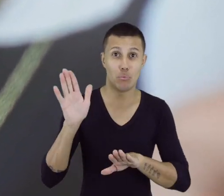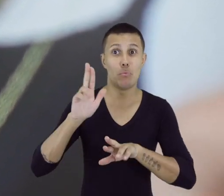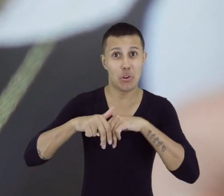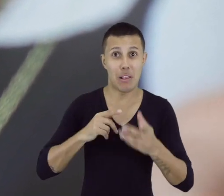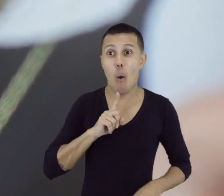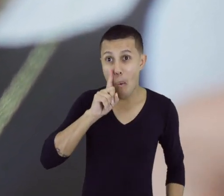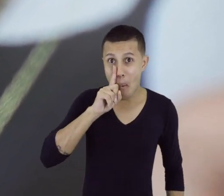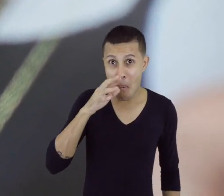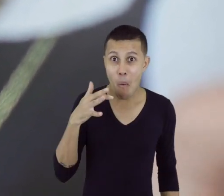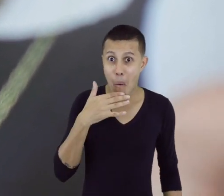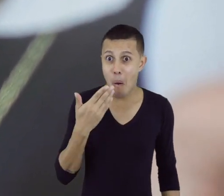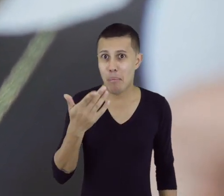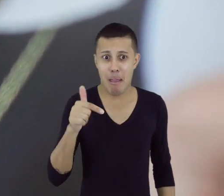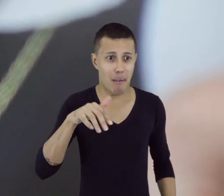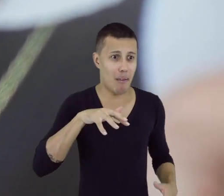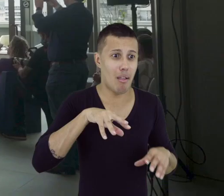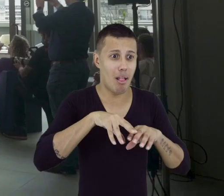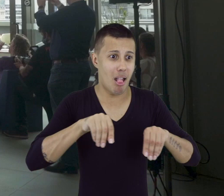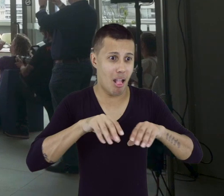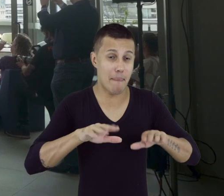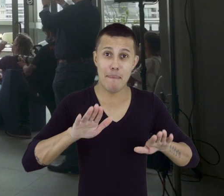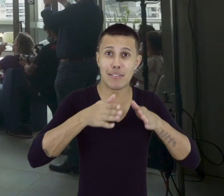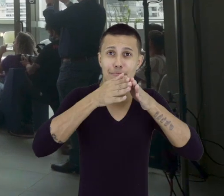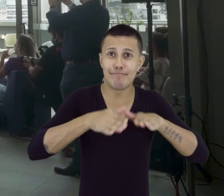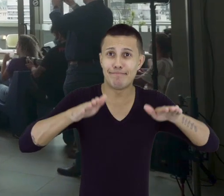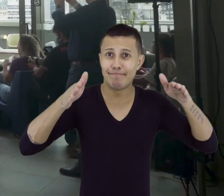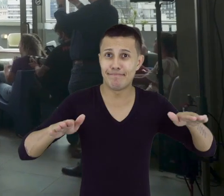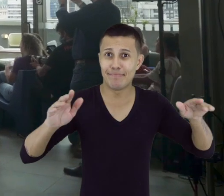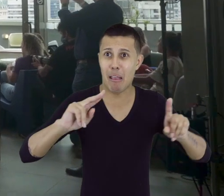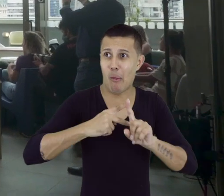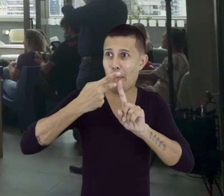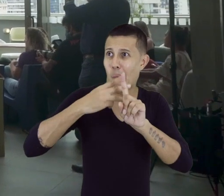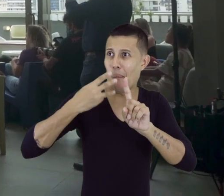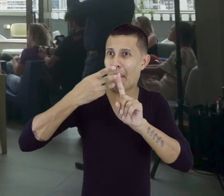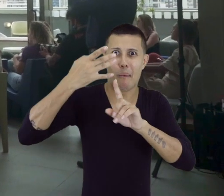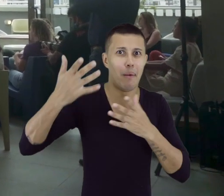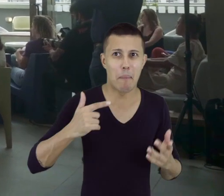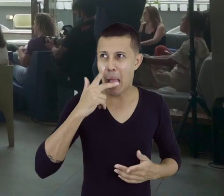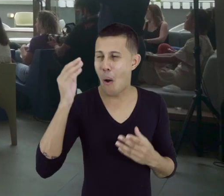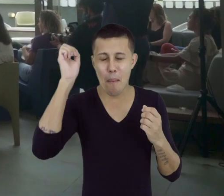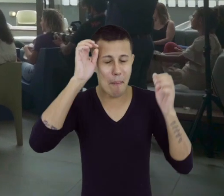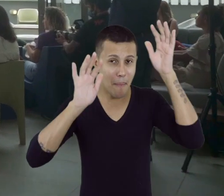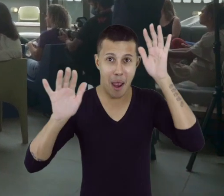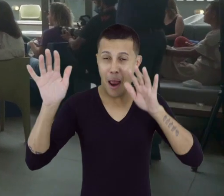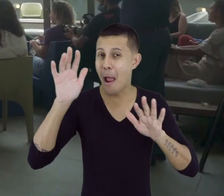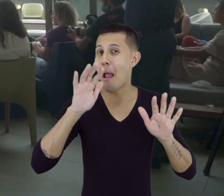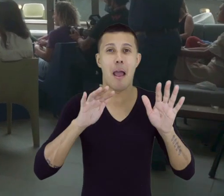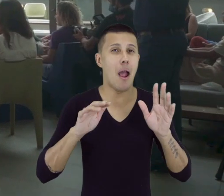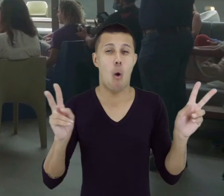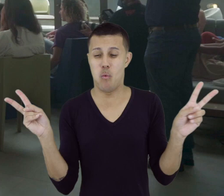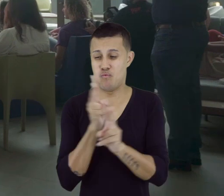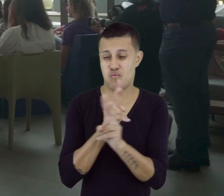esse risco iminente, que também existe na Terra. Mas no mar ele toca esse imaginário das pessoas de que são